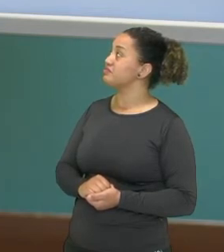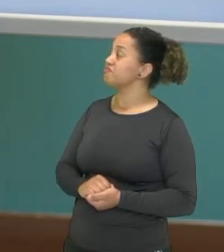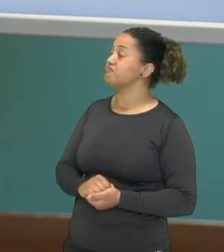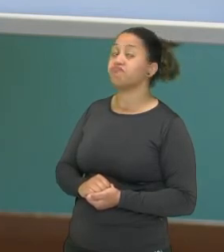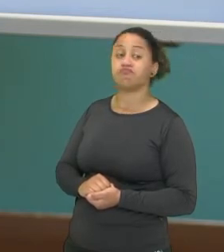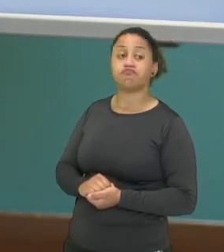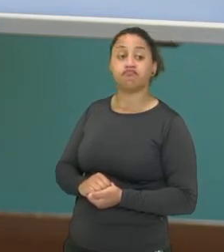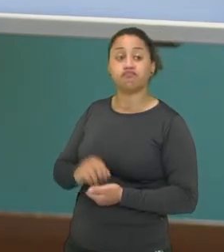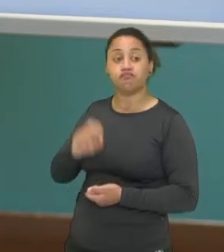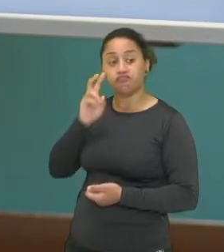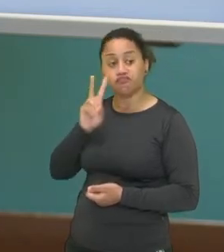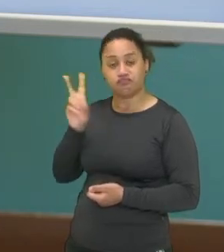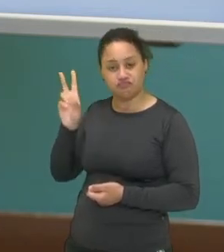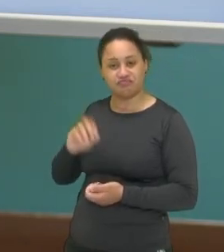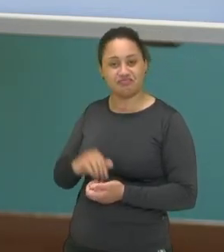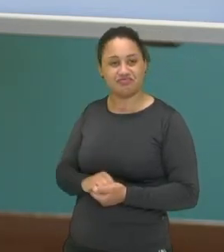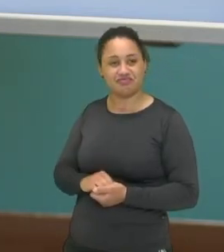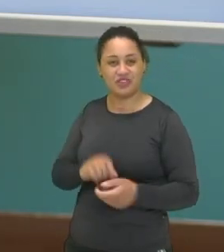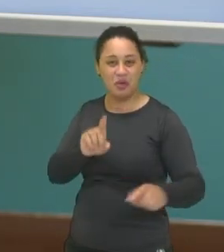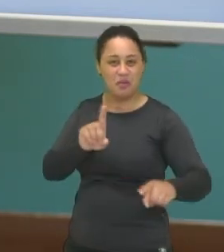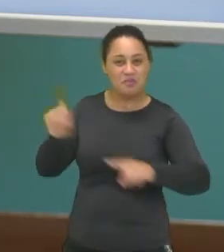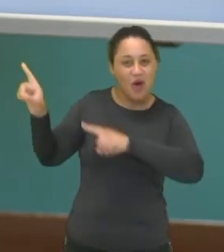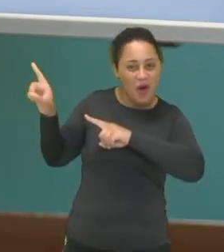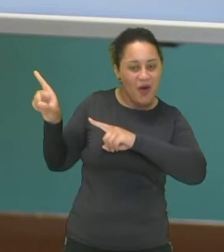participou, ele cruzou com o tempo de